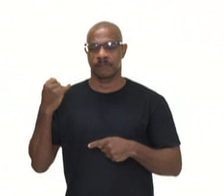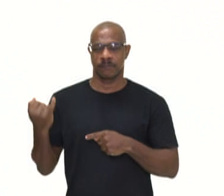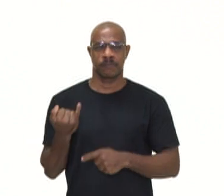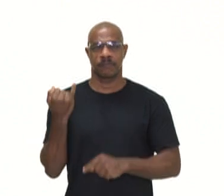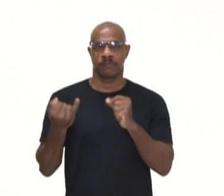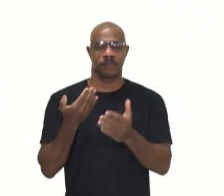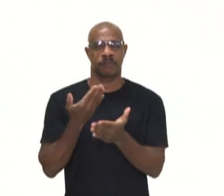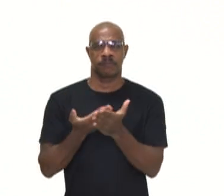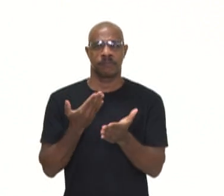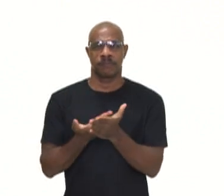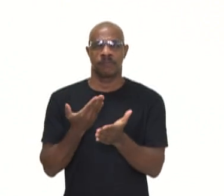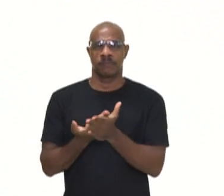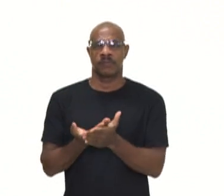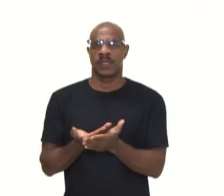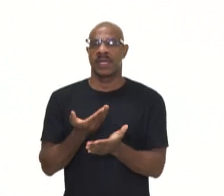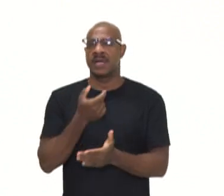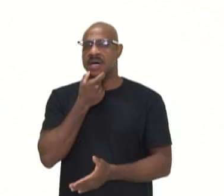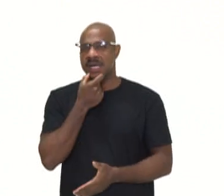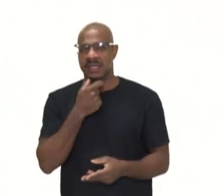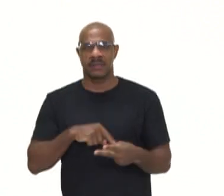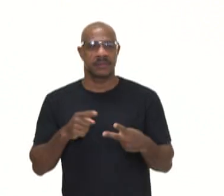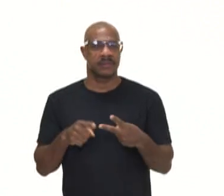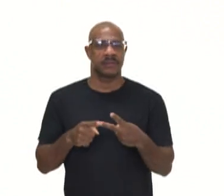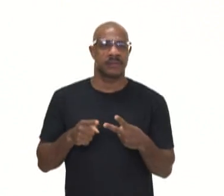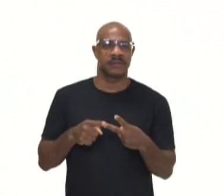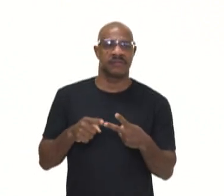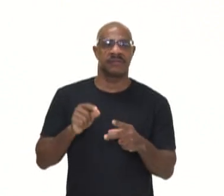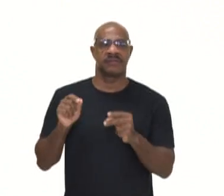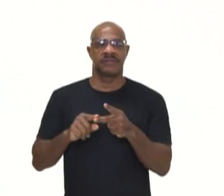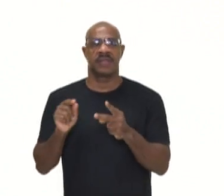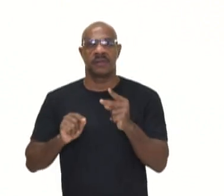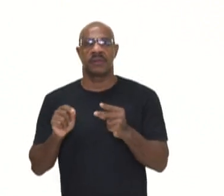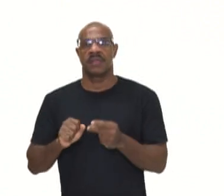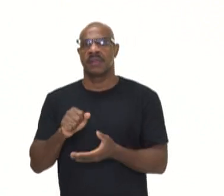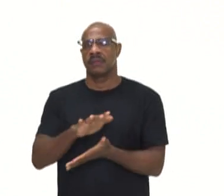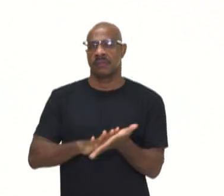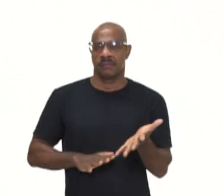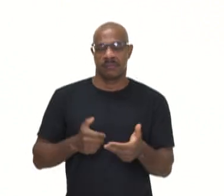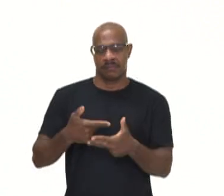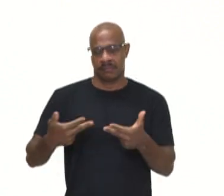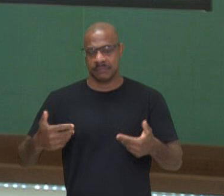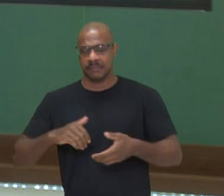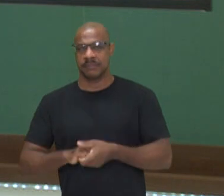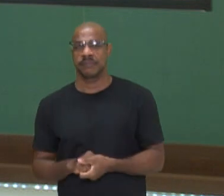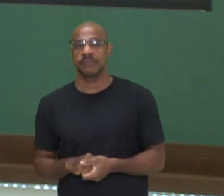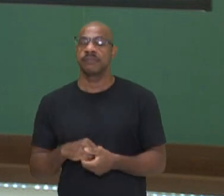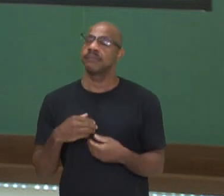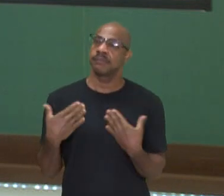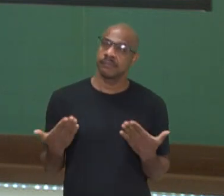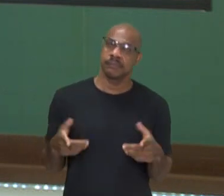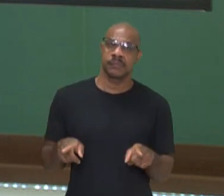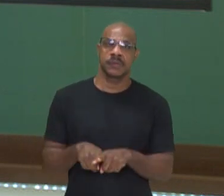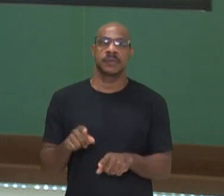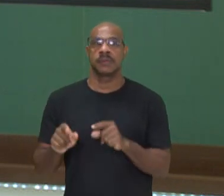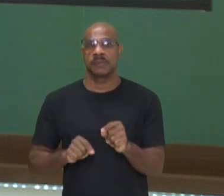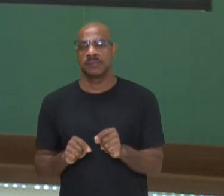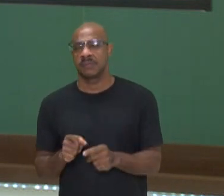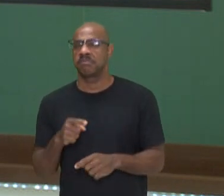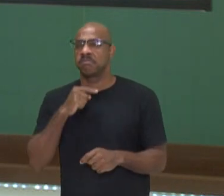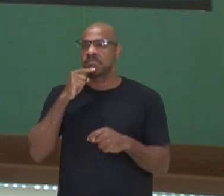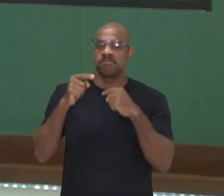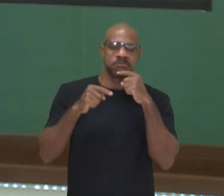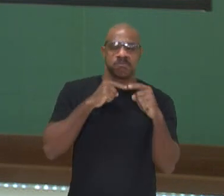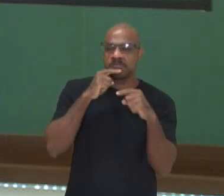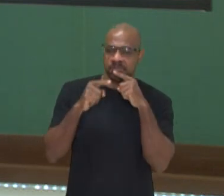de estudar inglês e revisar as tag questions, tá? E por meio disso, vamos, sem sombra de dúvida,